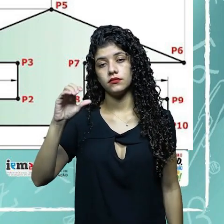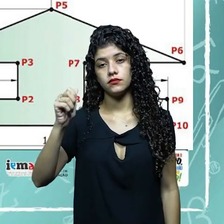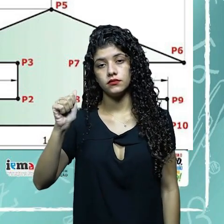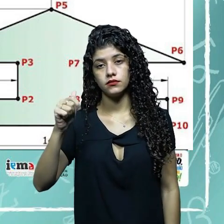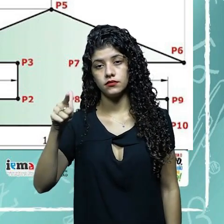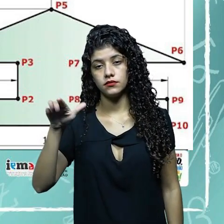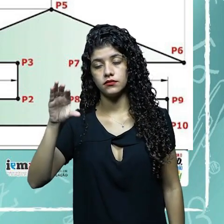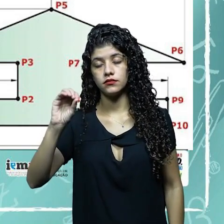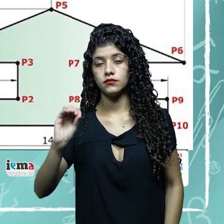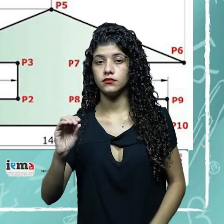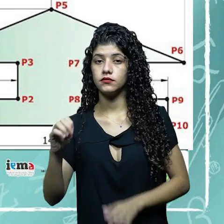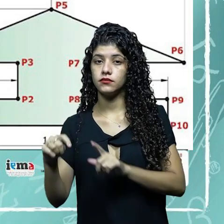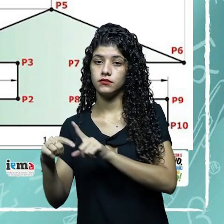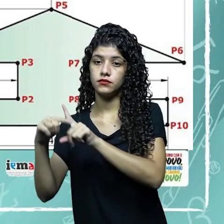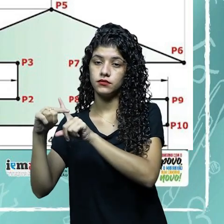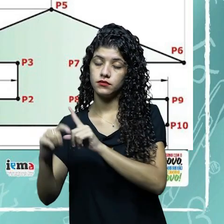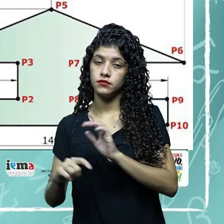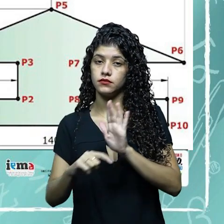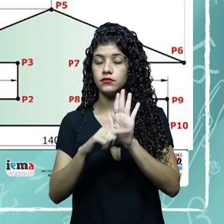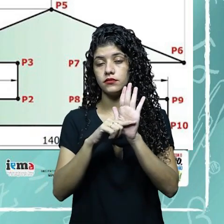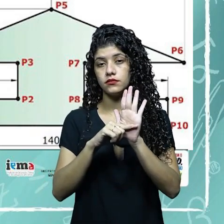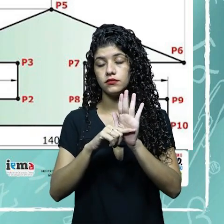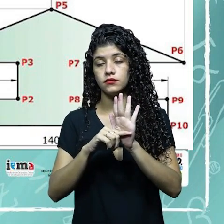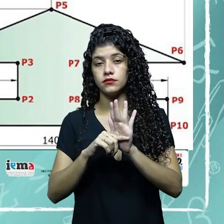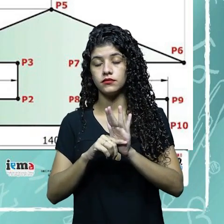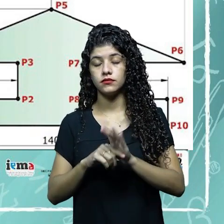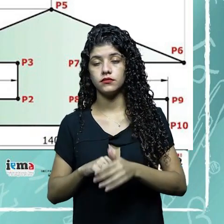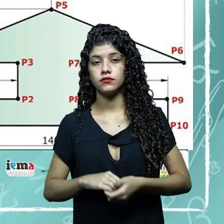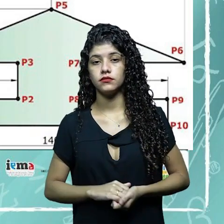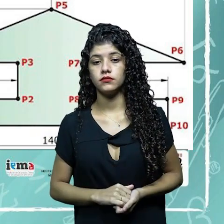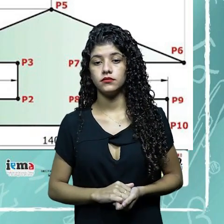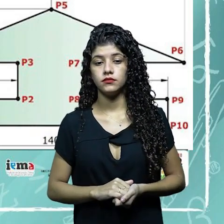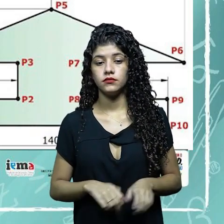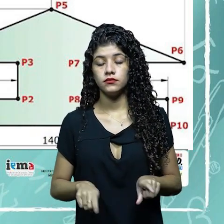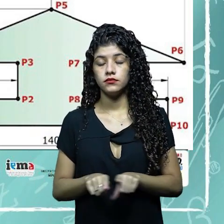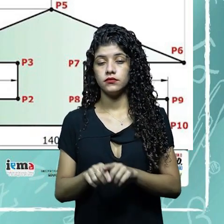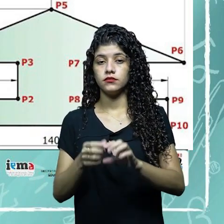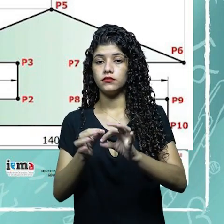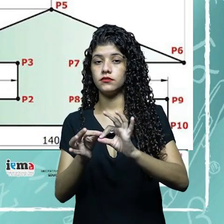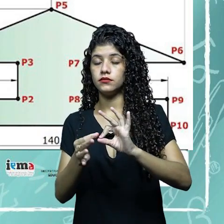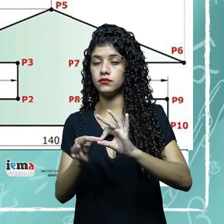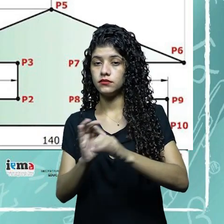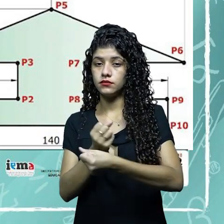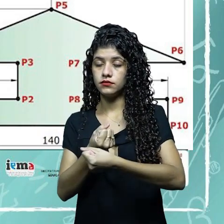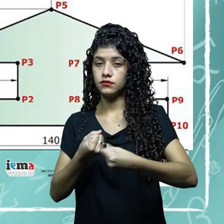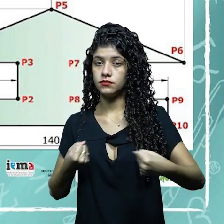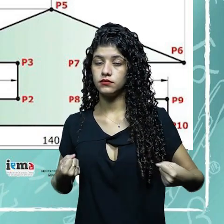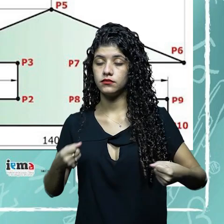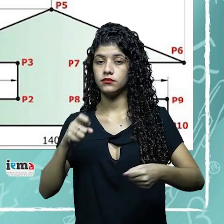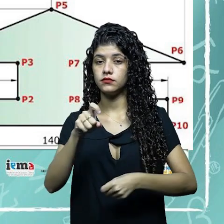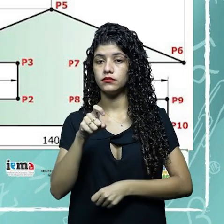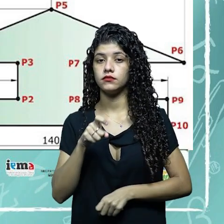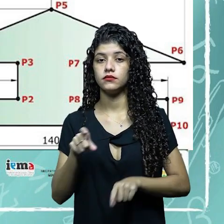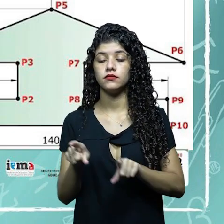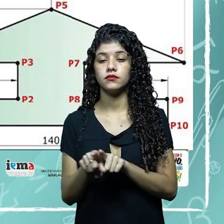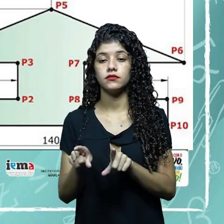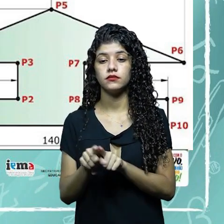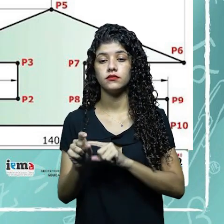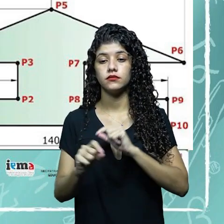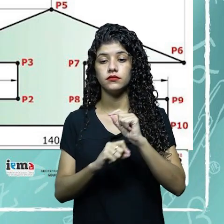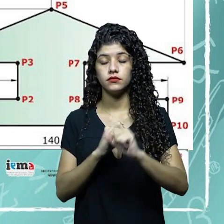é positivo, se é negativo. E especificar minha medida X, tá? E